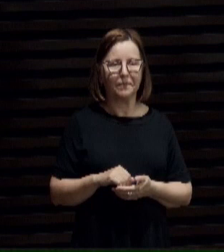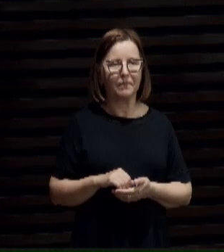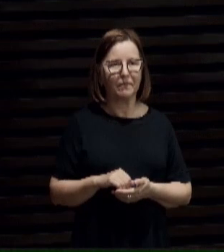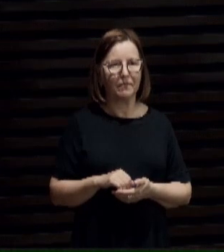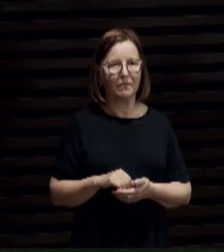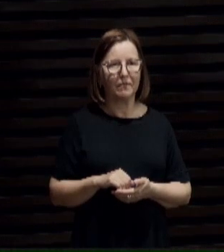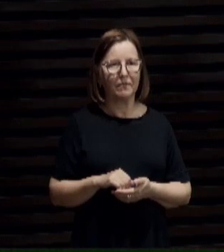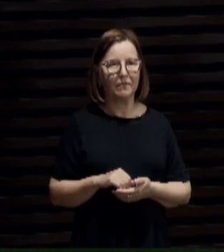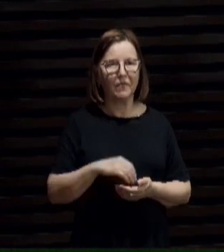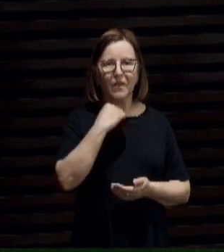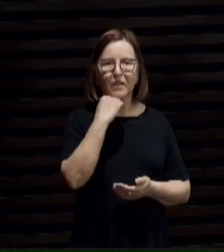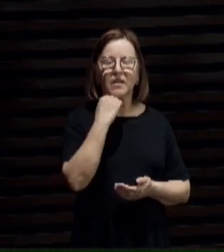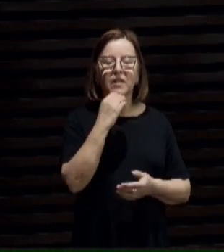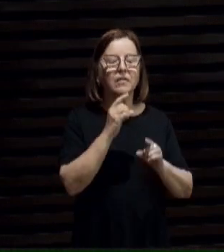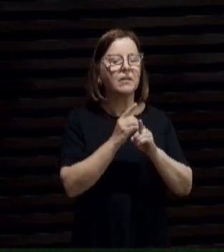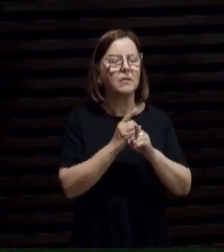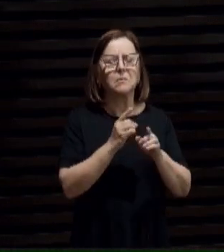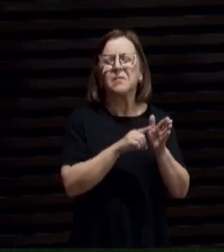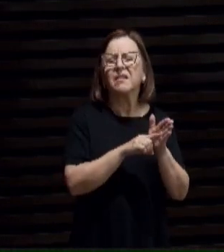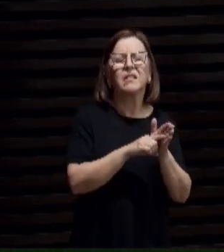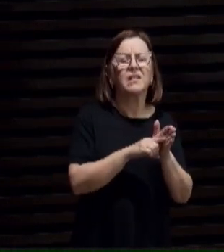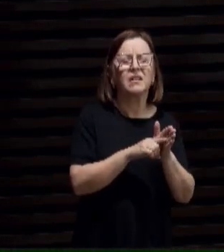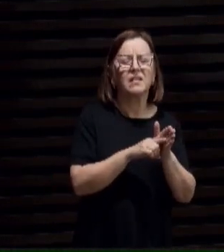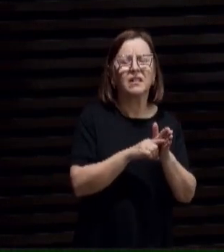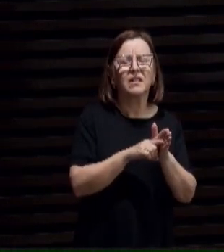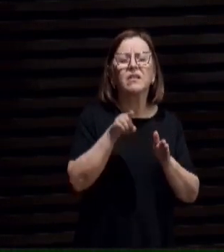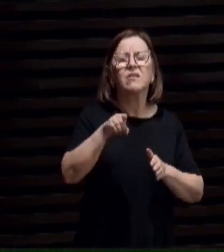Nenhum dos discípulos ousava perguntar-lhe, quem és tu?